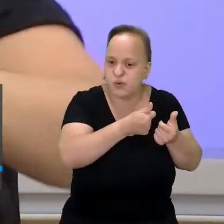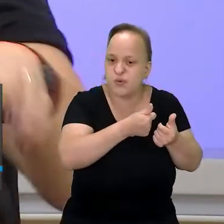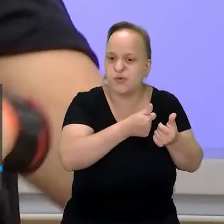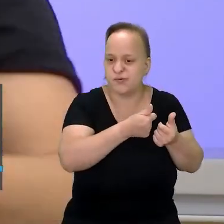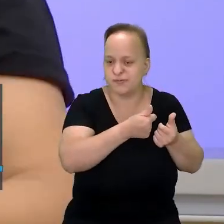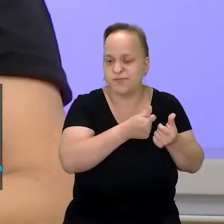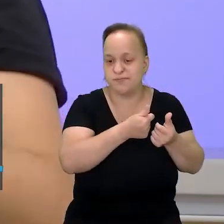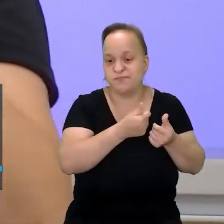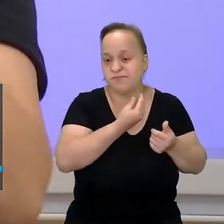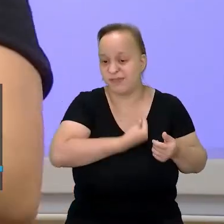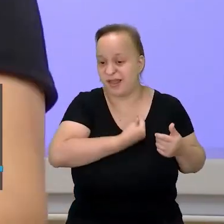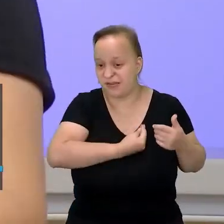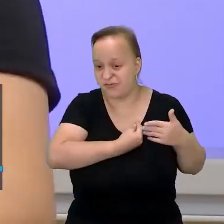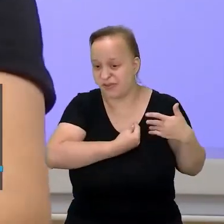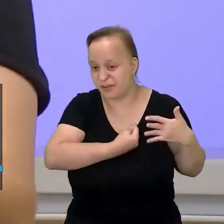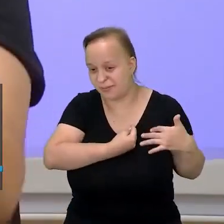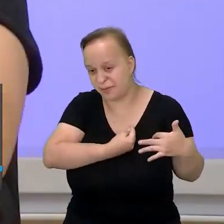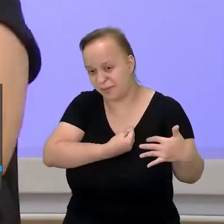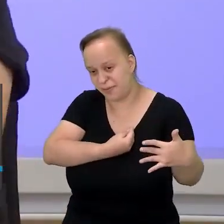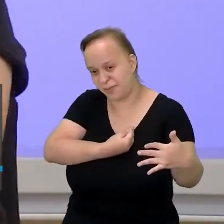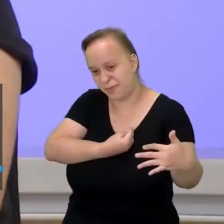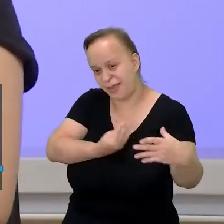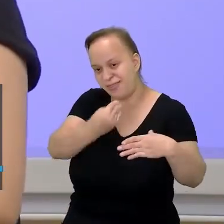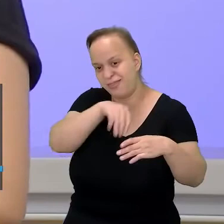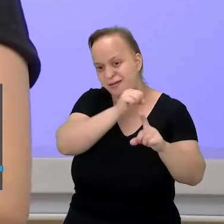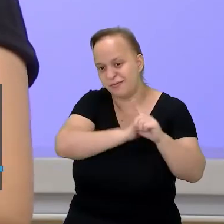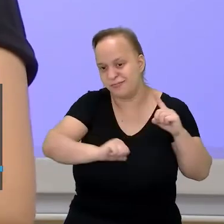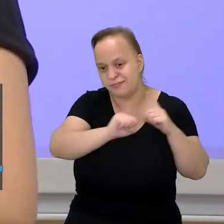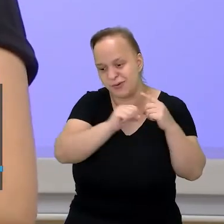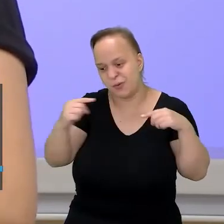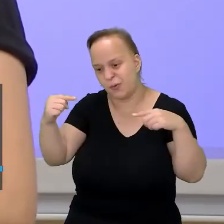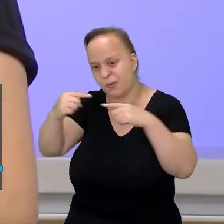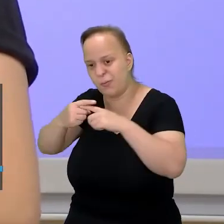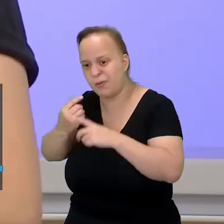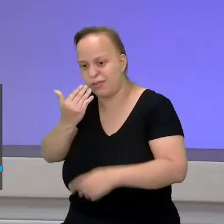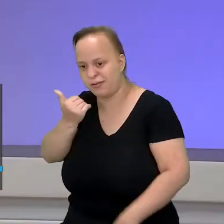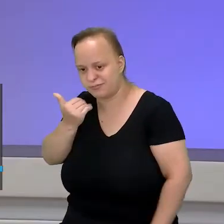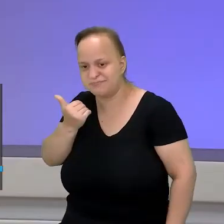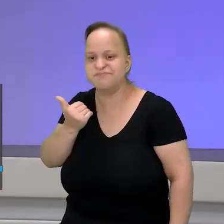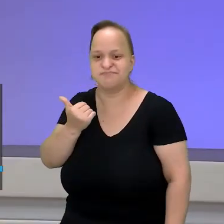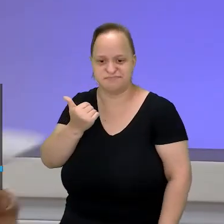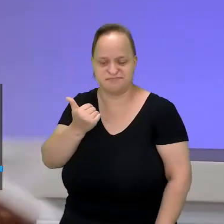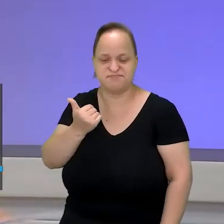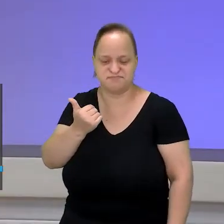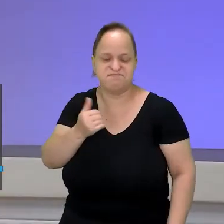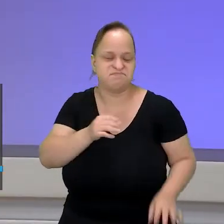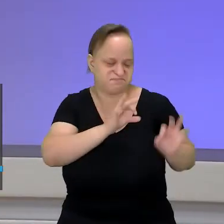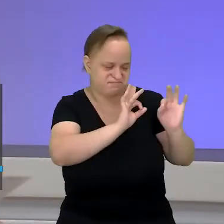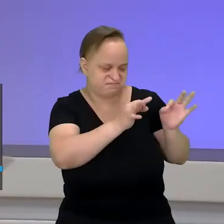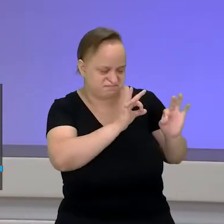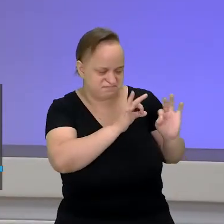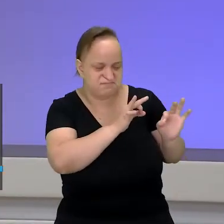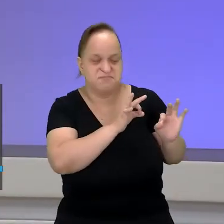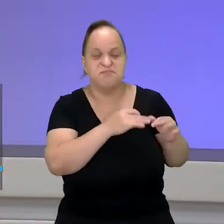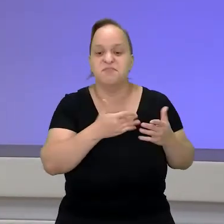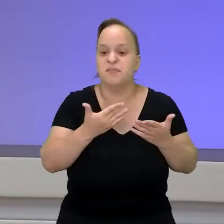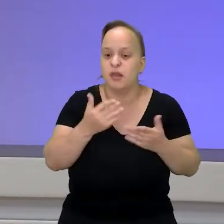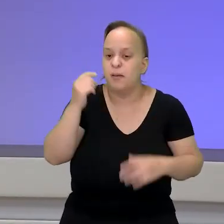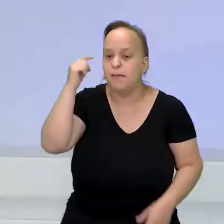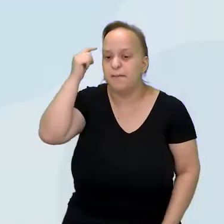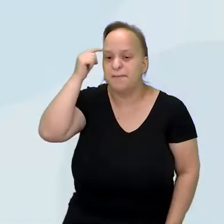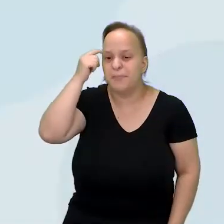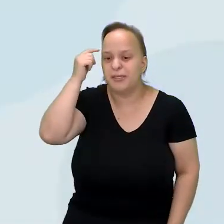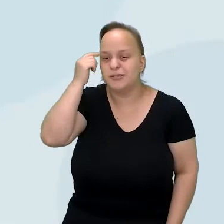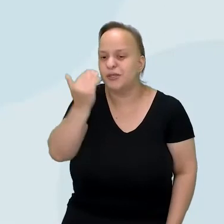nossa vida em sociedade simbólica, ela está muito atrelada à alimentação. Exatamente. Então, pensando novamente no papel